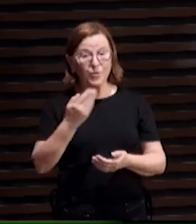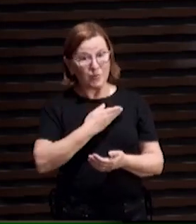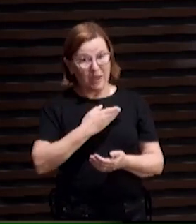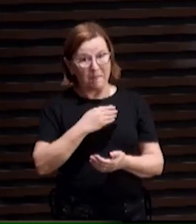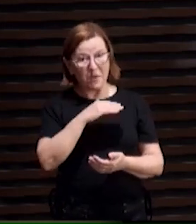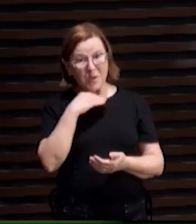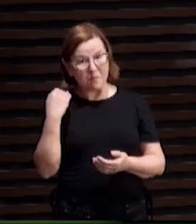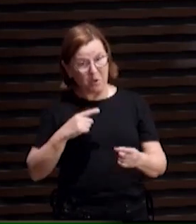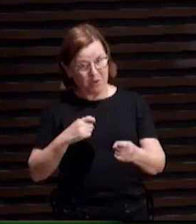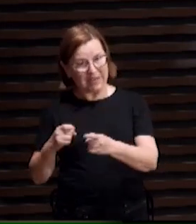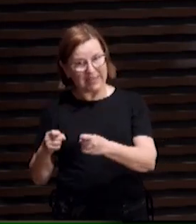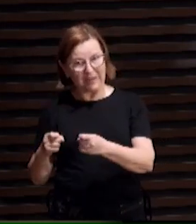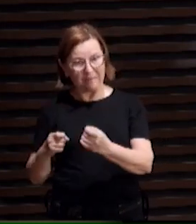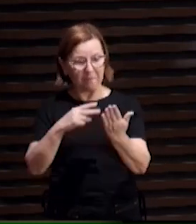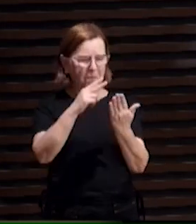Ajeitou bem,